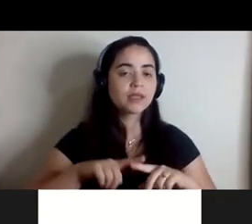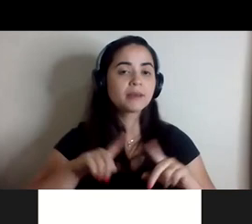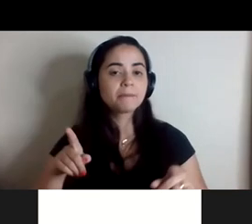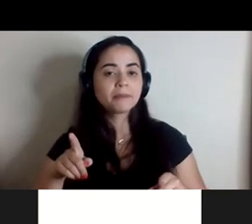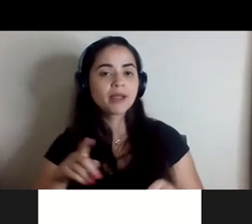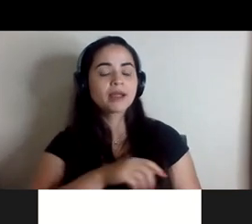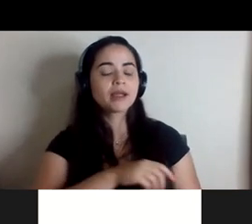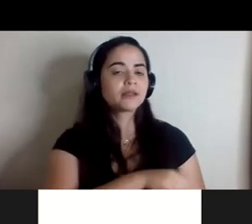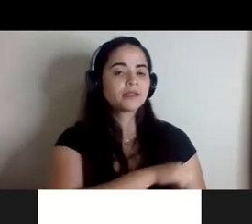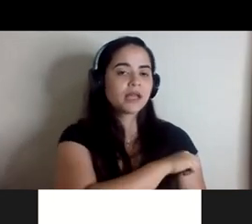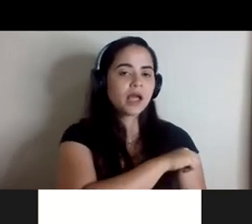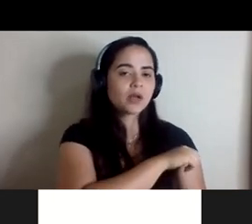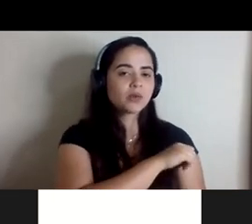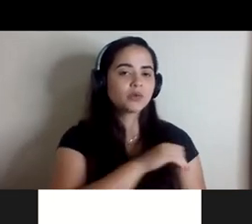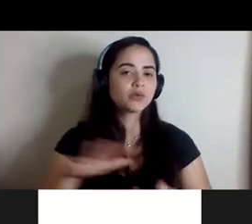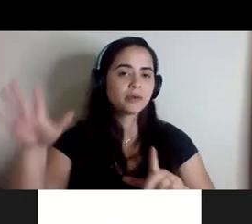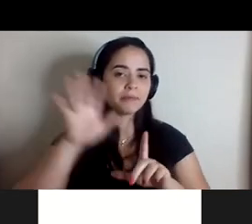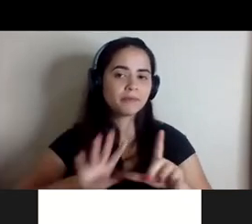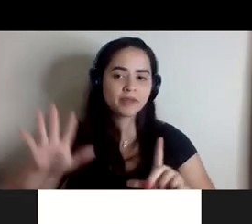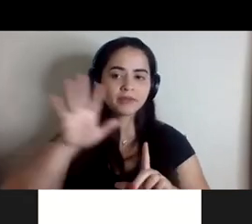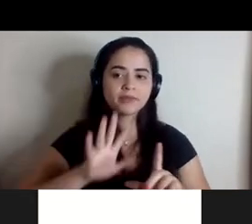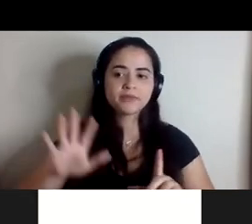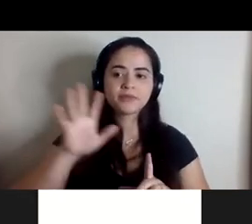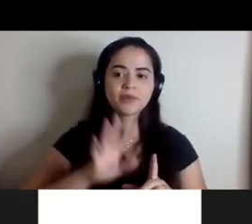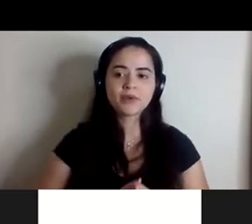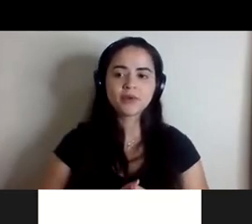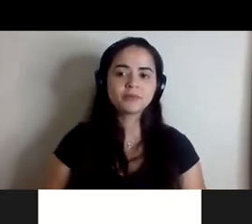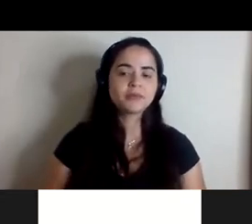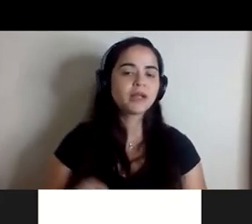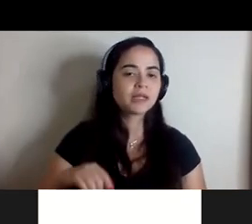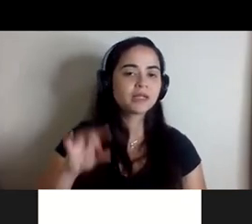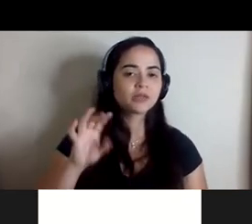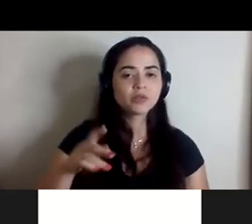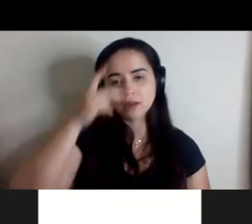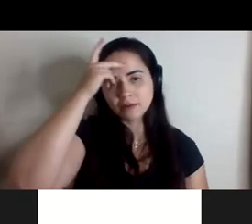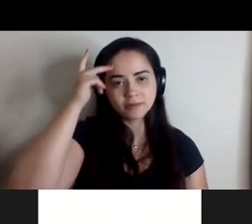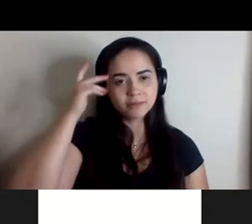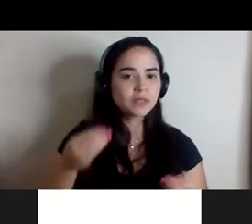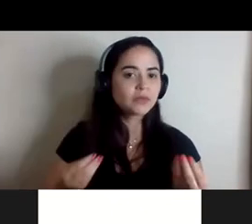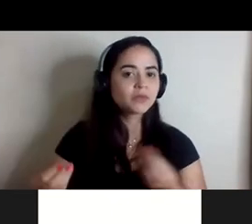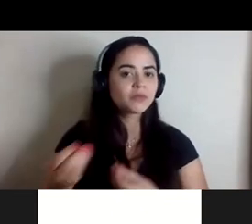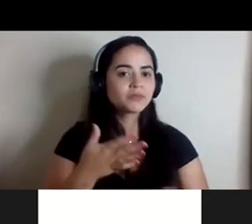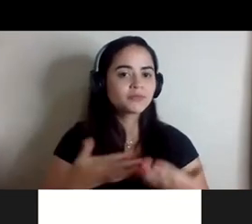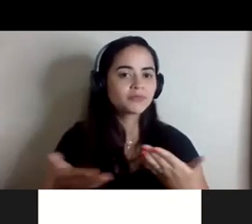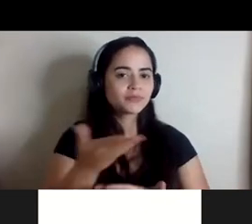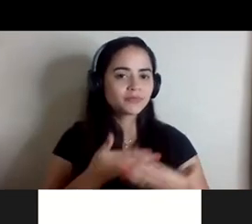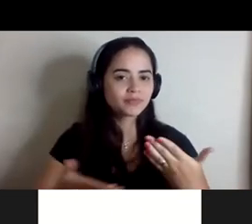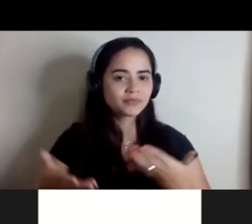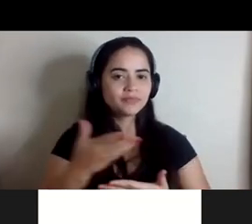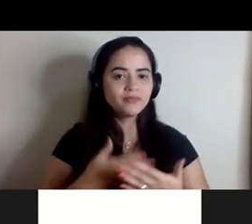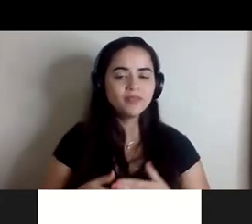os alunos estão participando pela plataforma. Aqui na sala só estão as pessoas que moderando